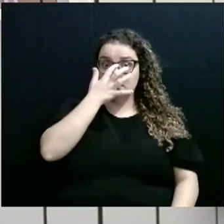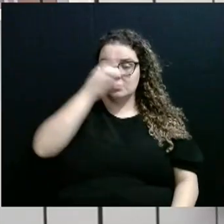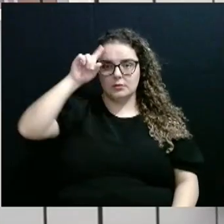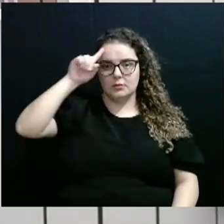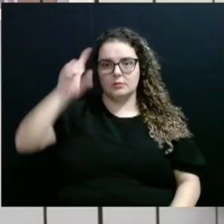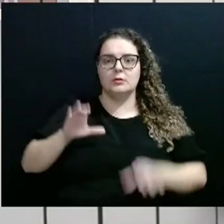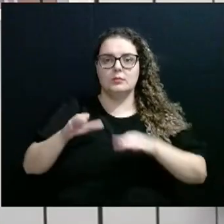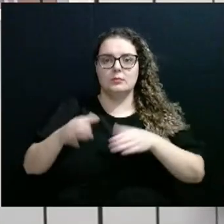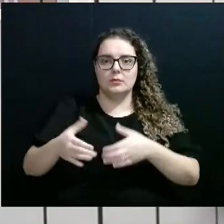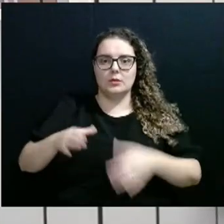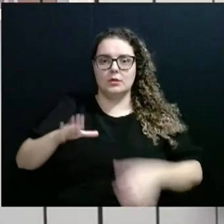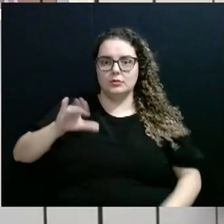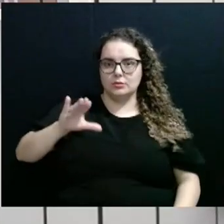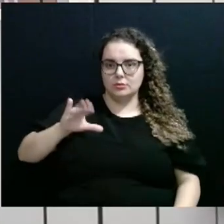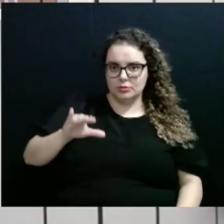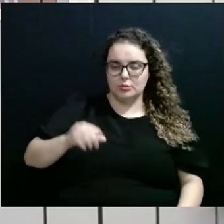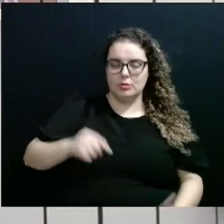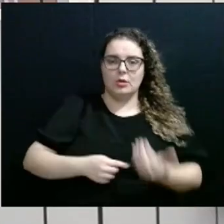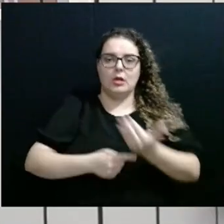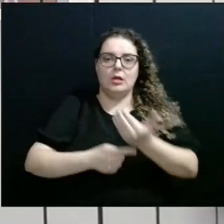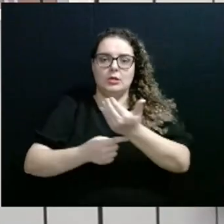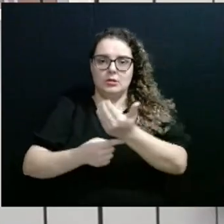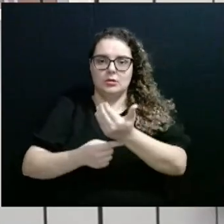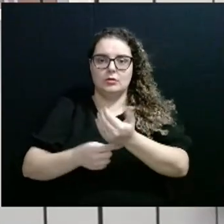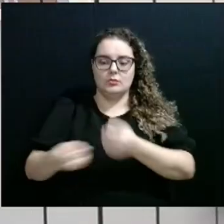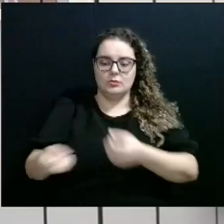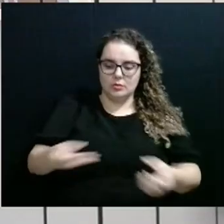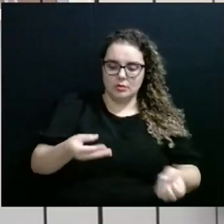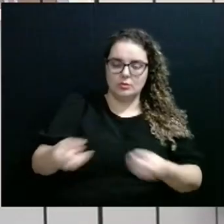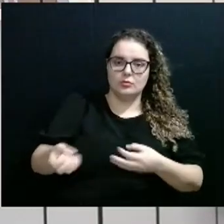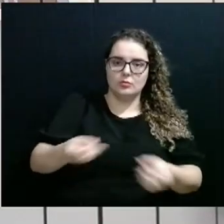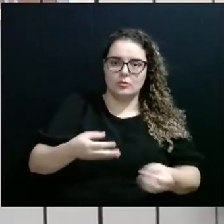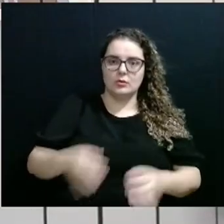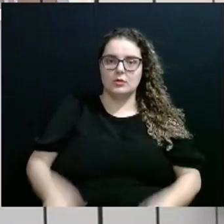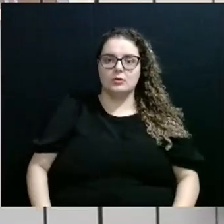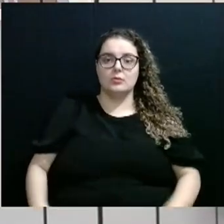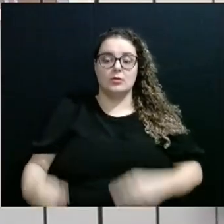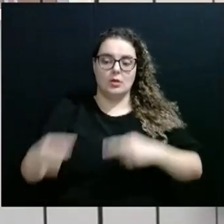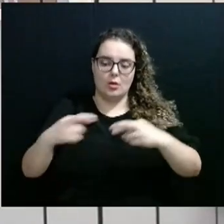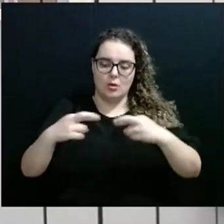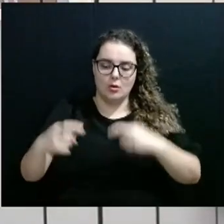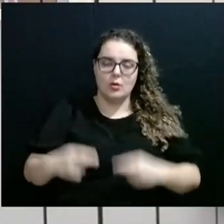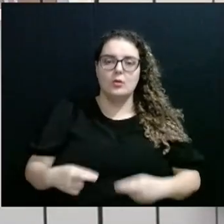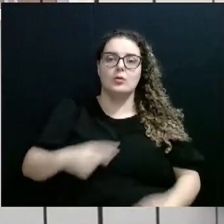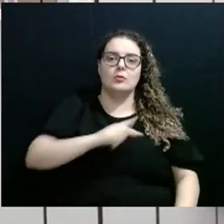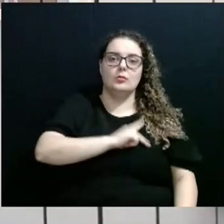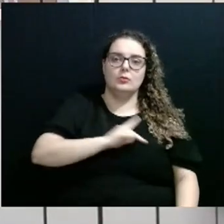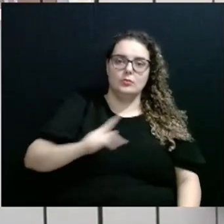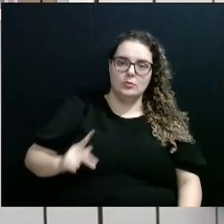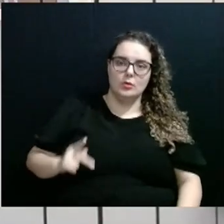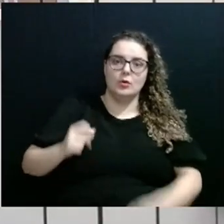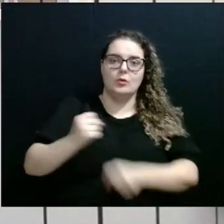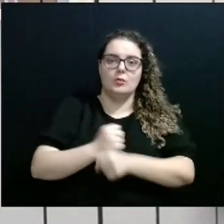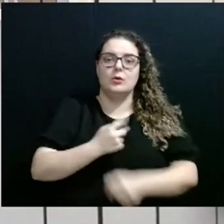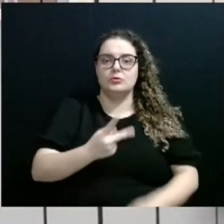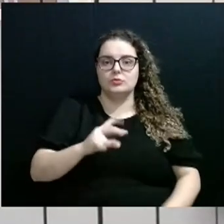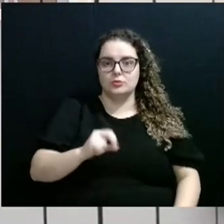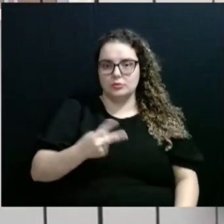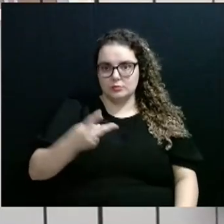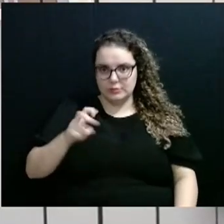Ciência e Tecnologia e Inovação, que analisou o presidente o ano de 2025.